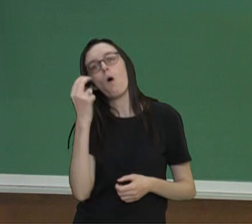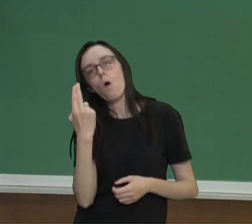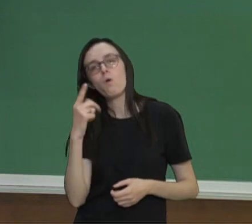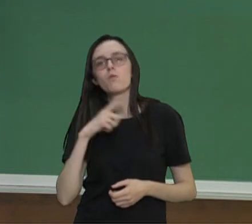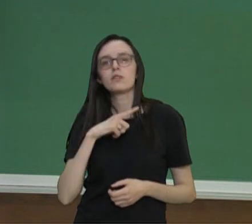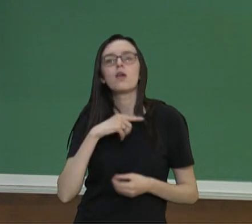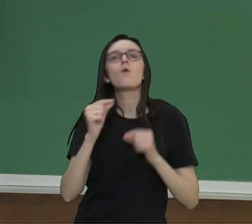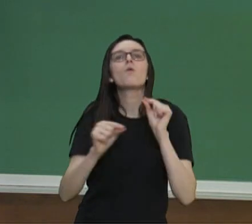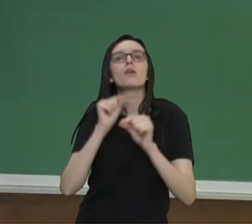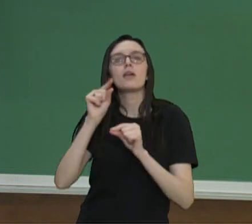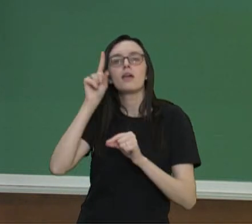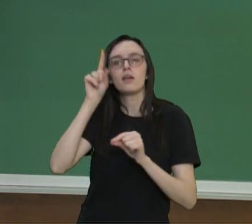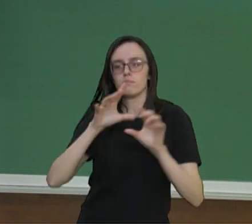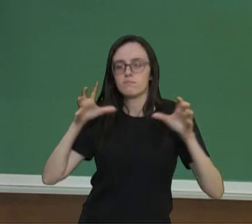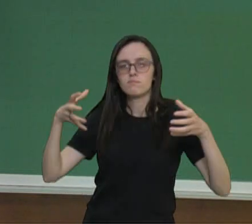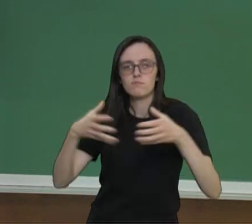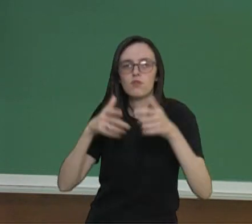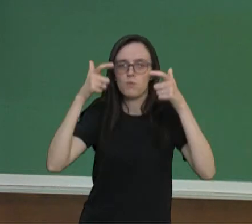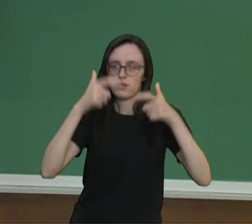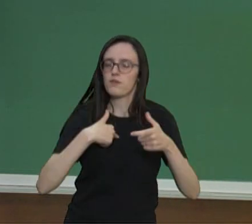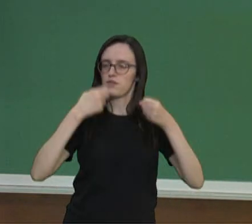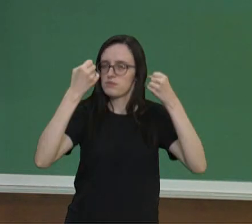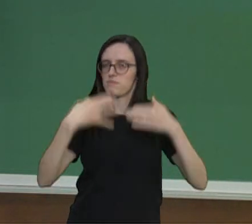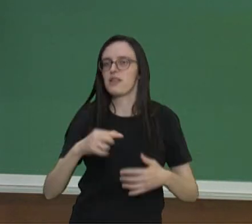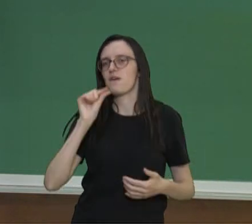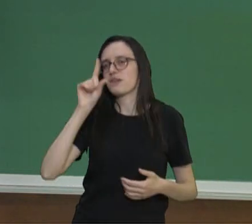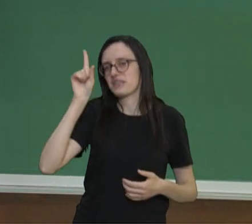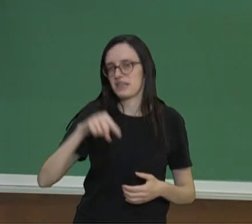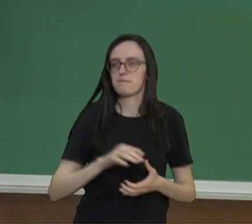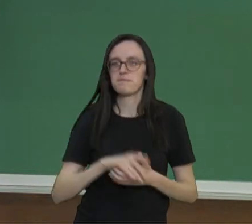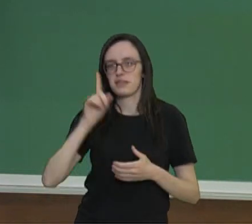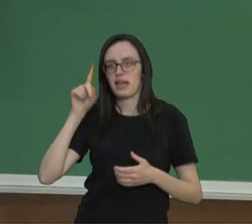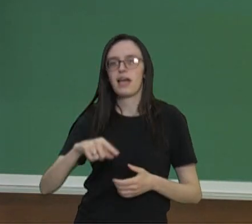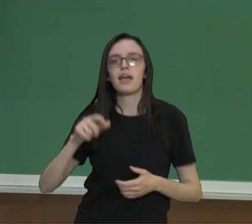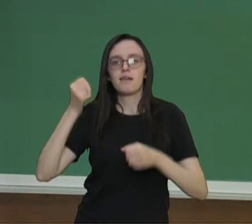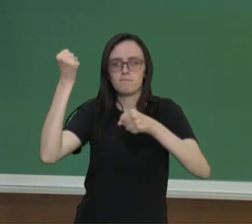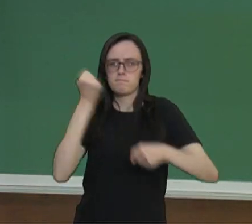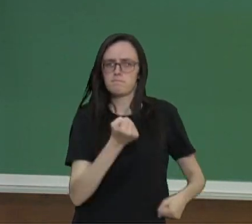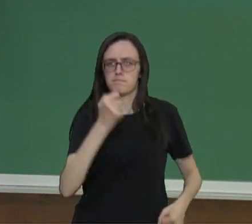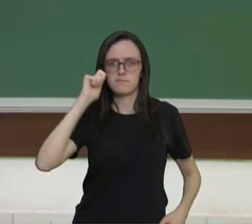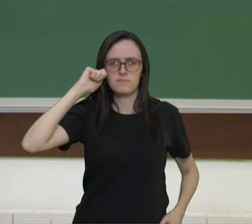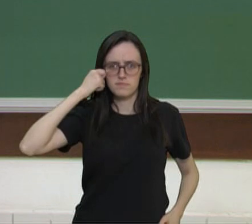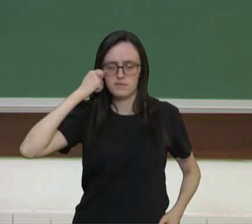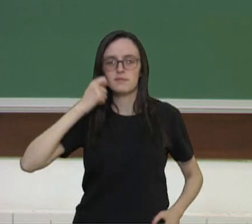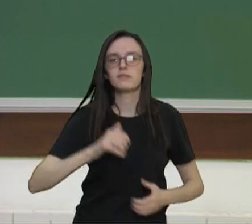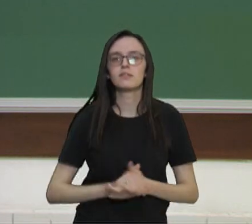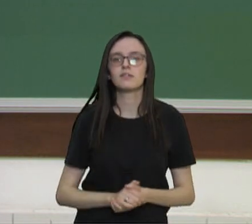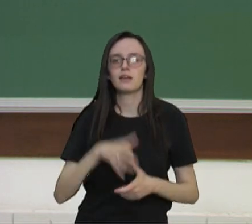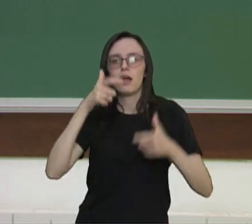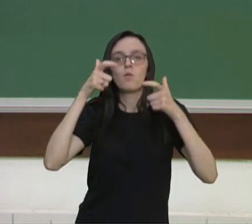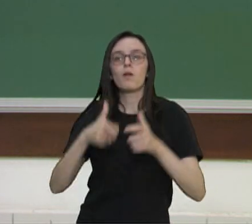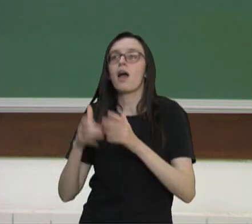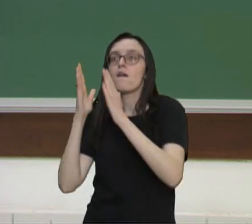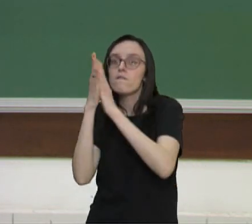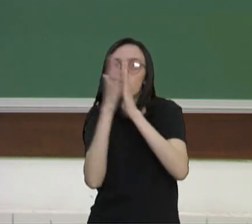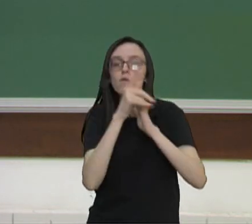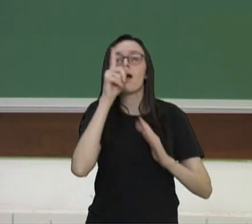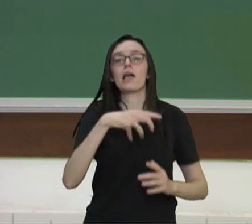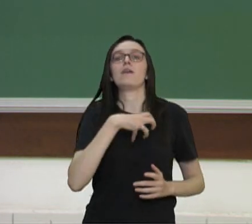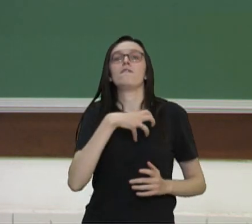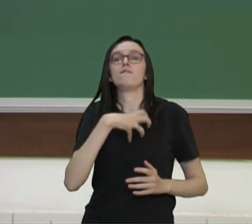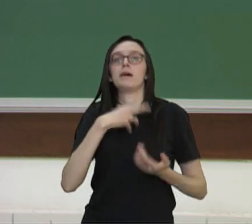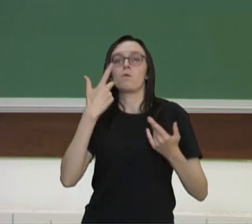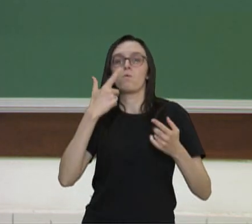tinham a formação dos quilombos, que a gente vai falar mais para frente nessa aula de hoje. Então, fugas, mais uma forma de resistência